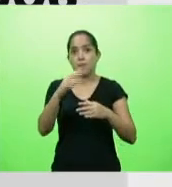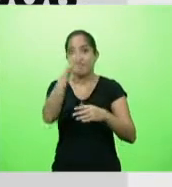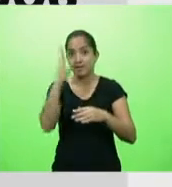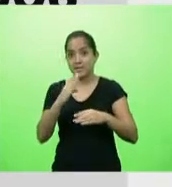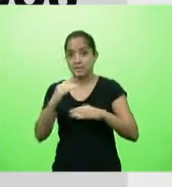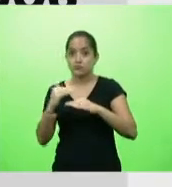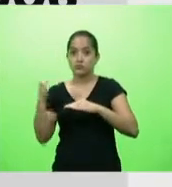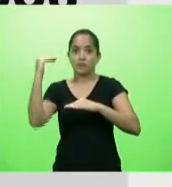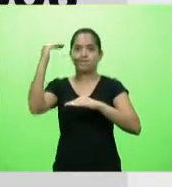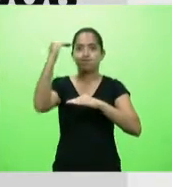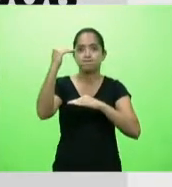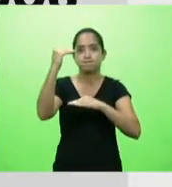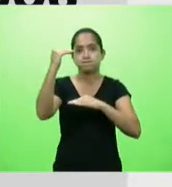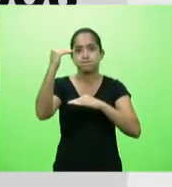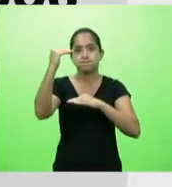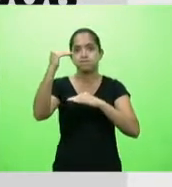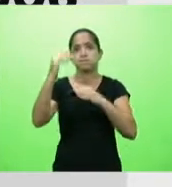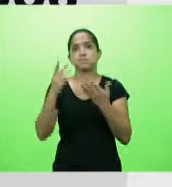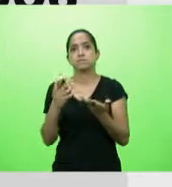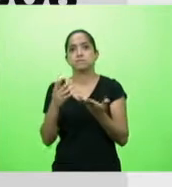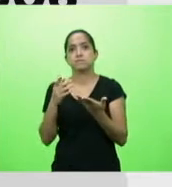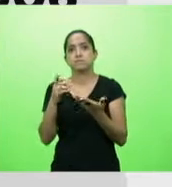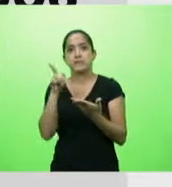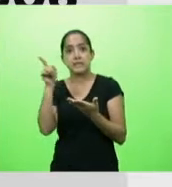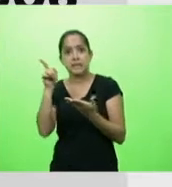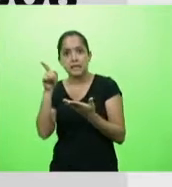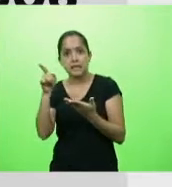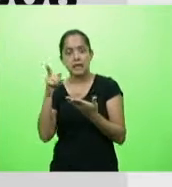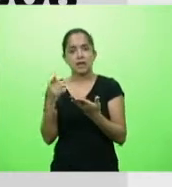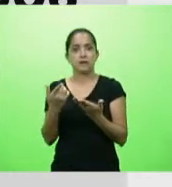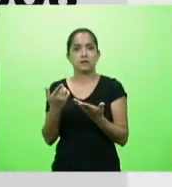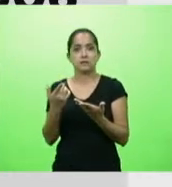África do Sul. E lá eles não são chamados de negacionistas.